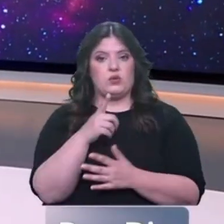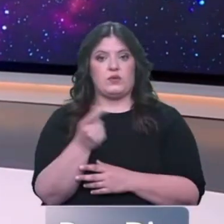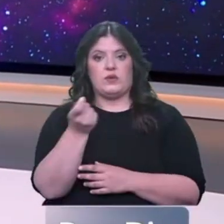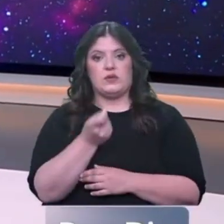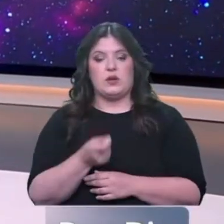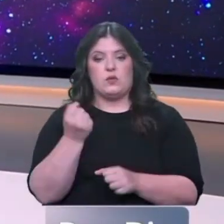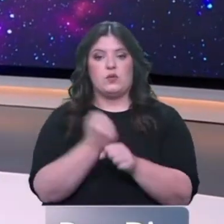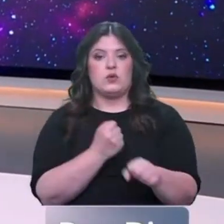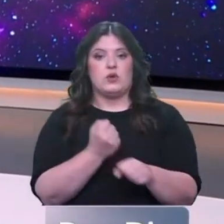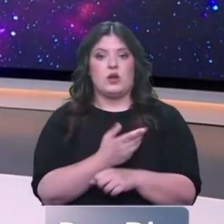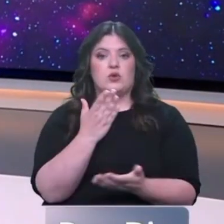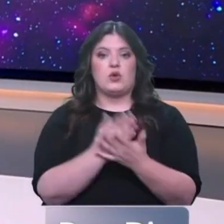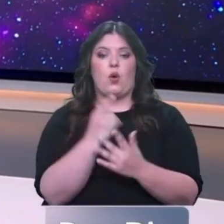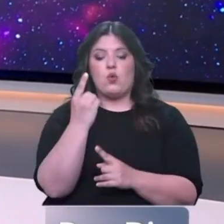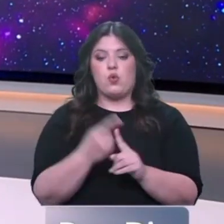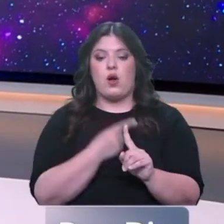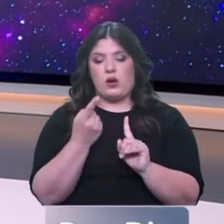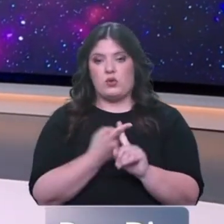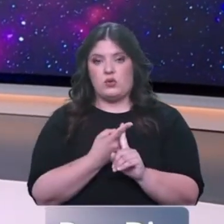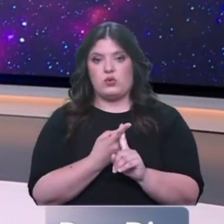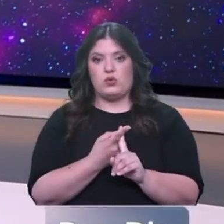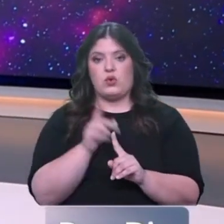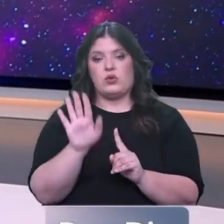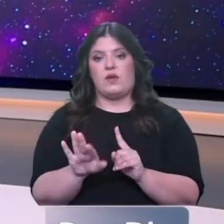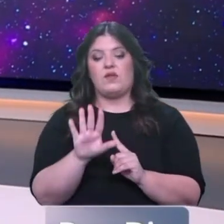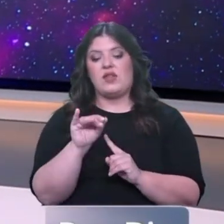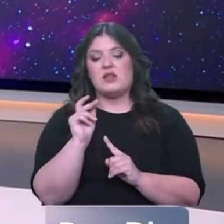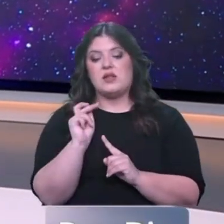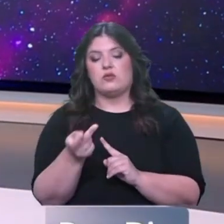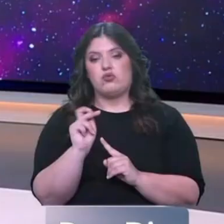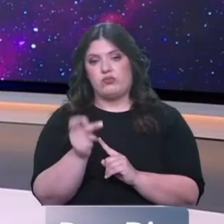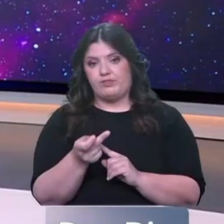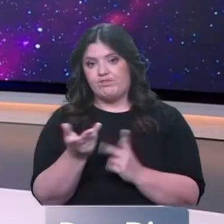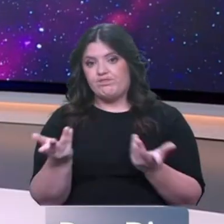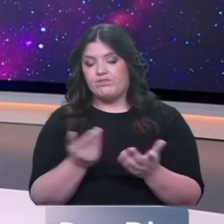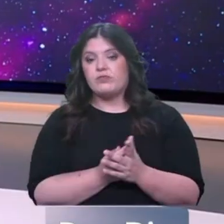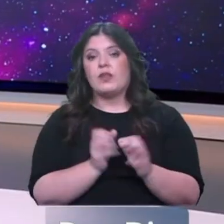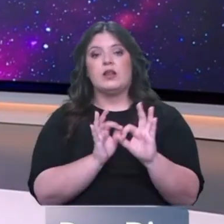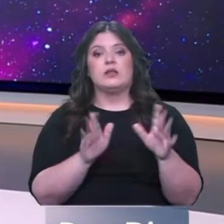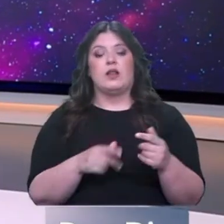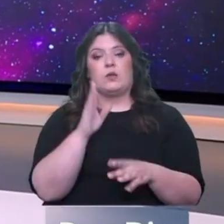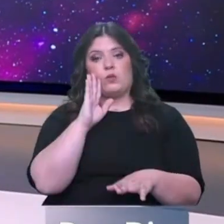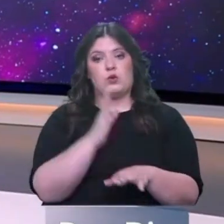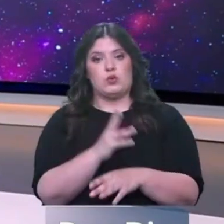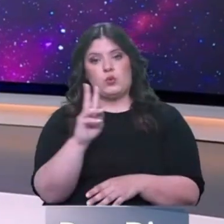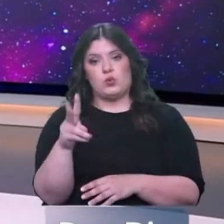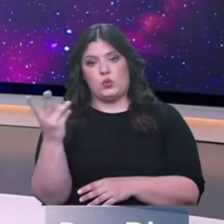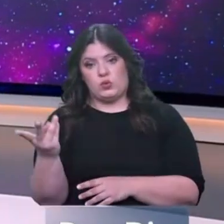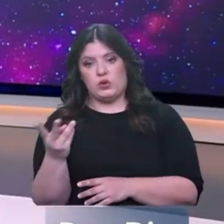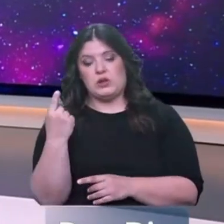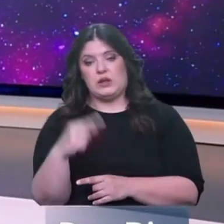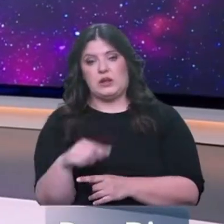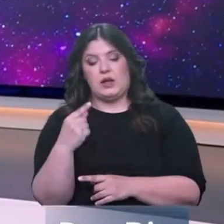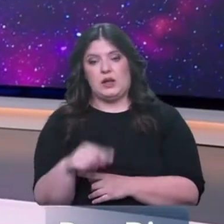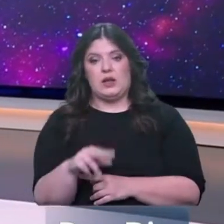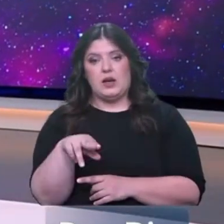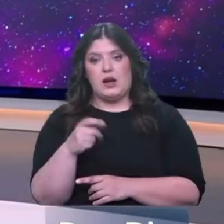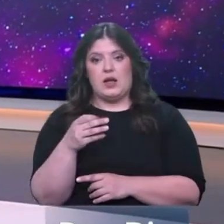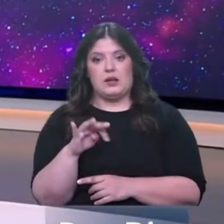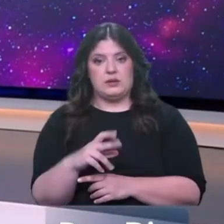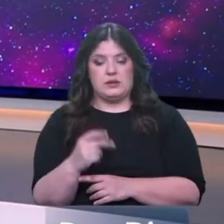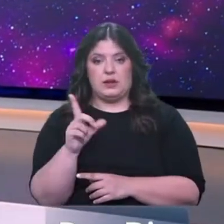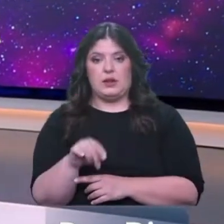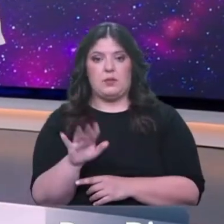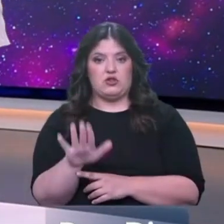para funcionar apenas 1 ano. Durou 10 anos. 10 anos, tal como as 2 outras órbitas que a NASA tem e que também